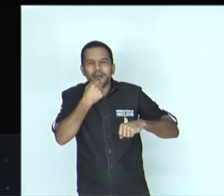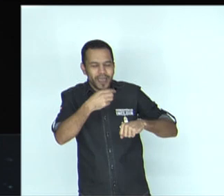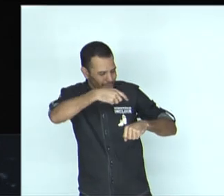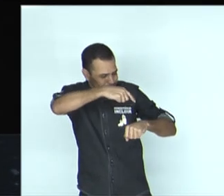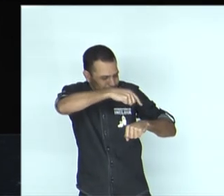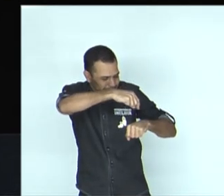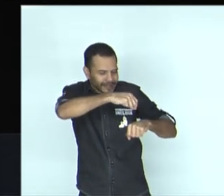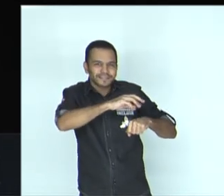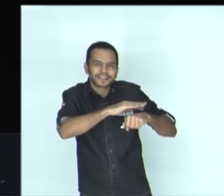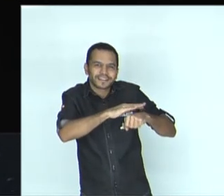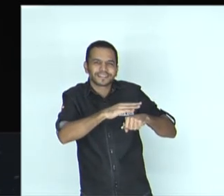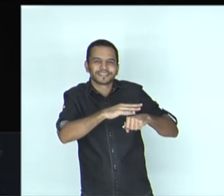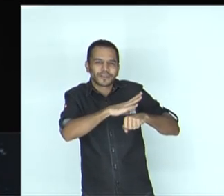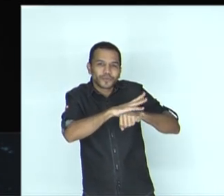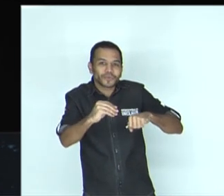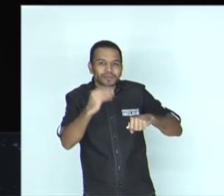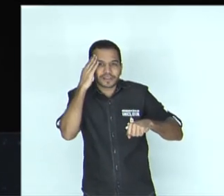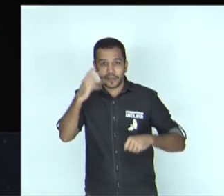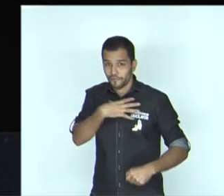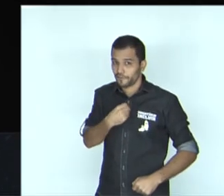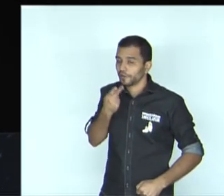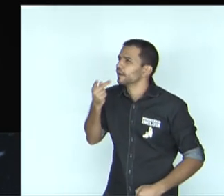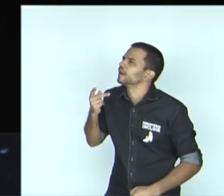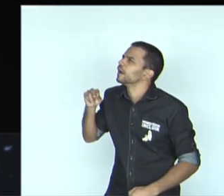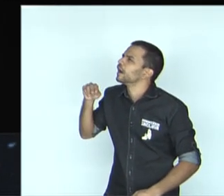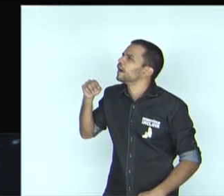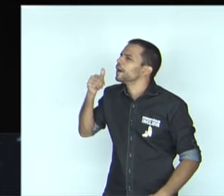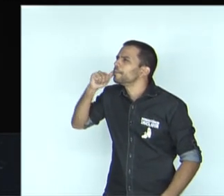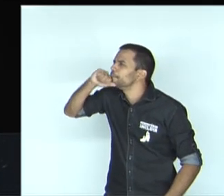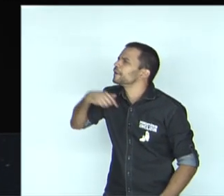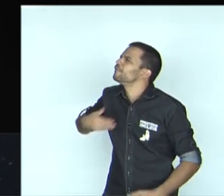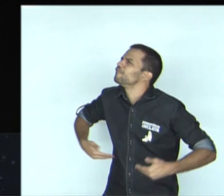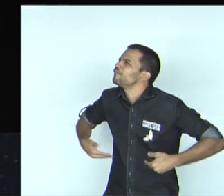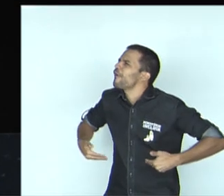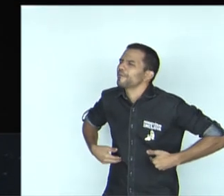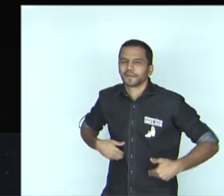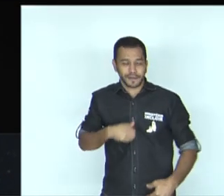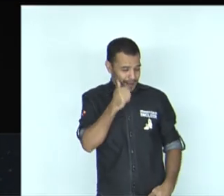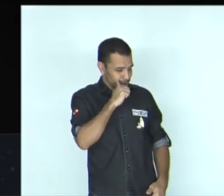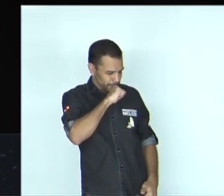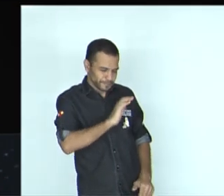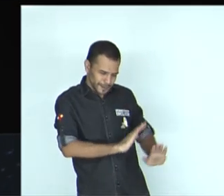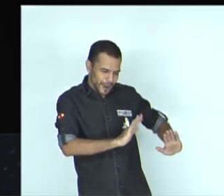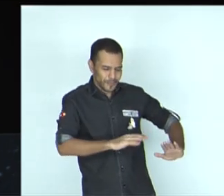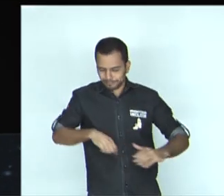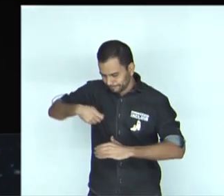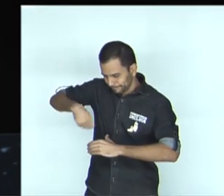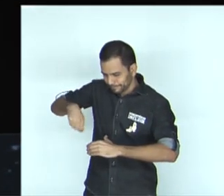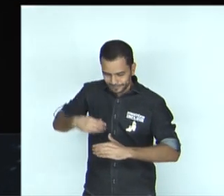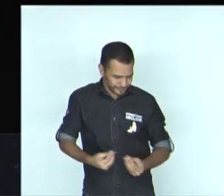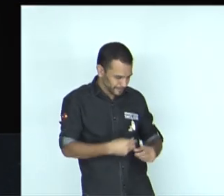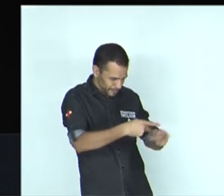fala, mãe, estou com fome. Aí a mãe vai lá e prepara uma comida. O pai vai lá, pega uma maçã. O filho